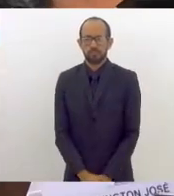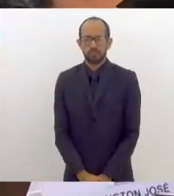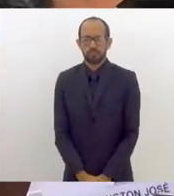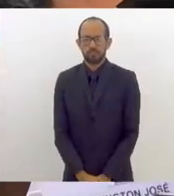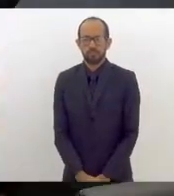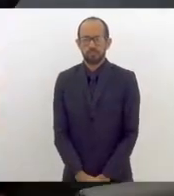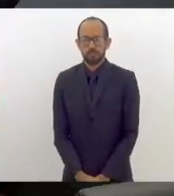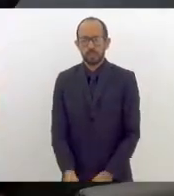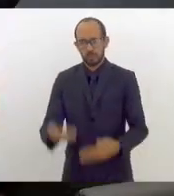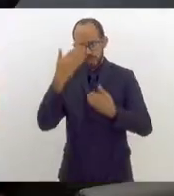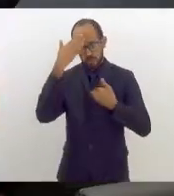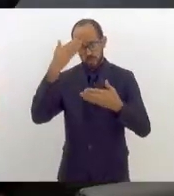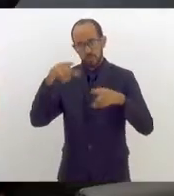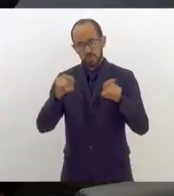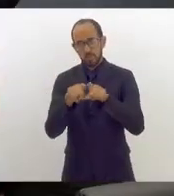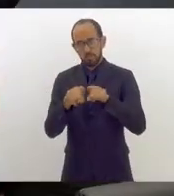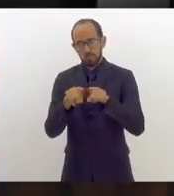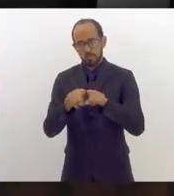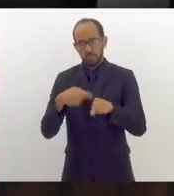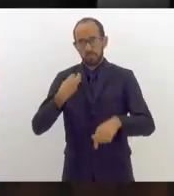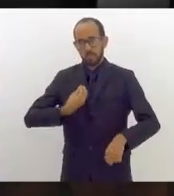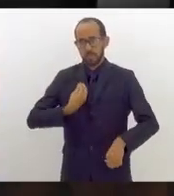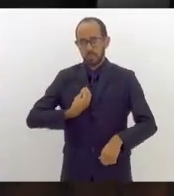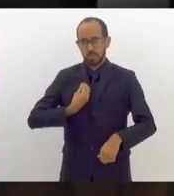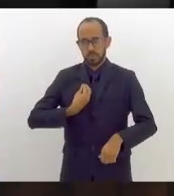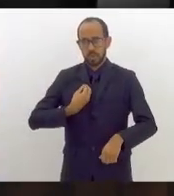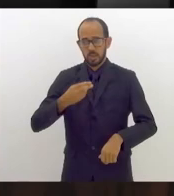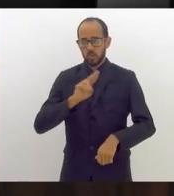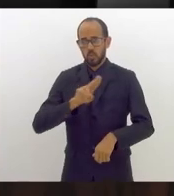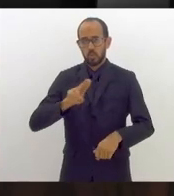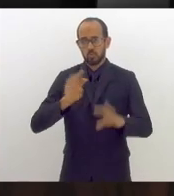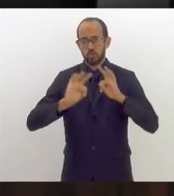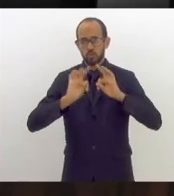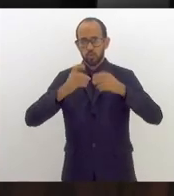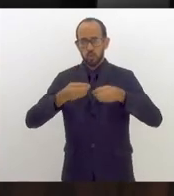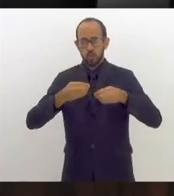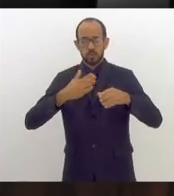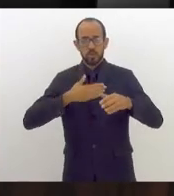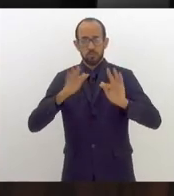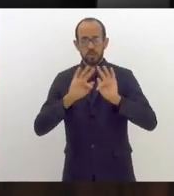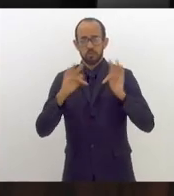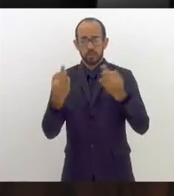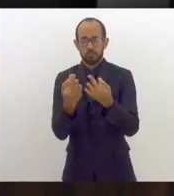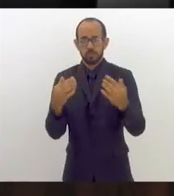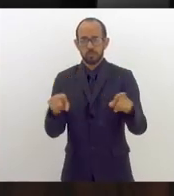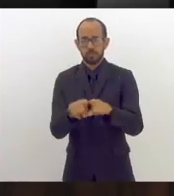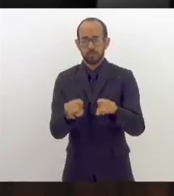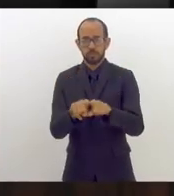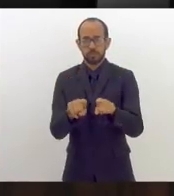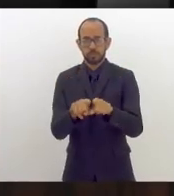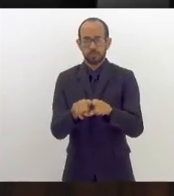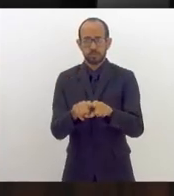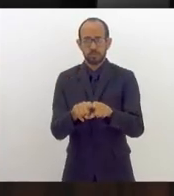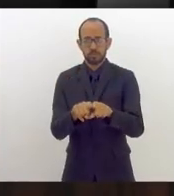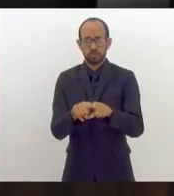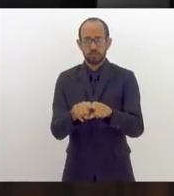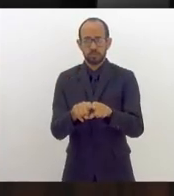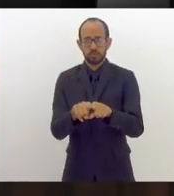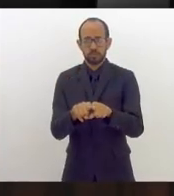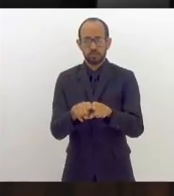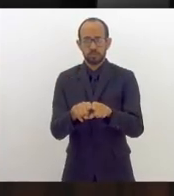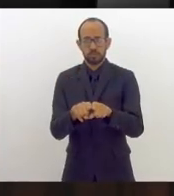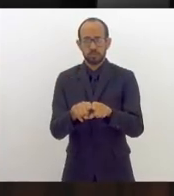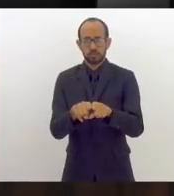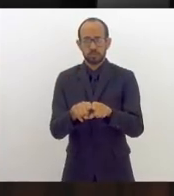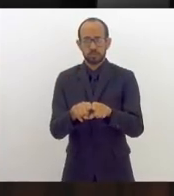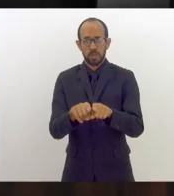agradecer a presença em nome de todos e da minha família do meu querido amigo e